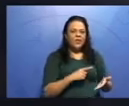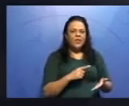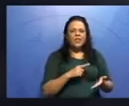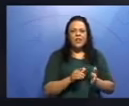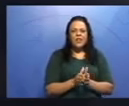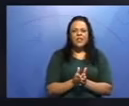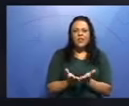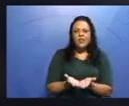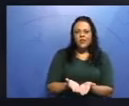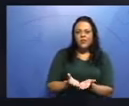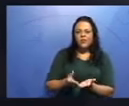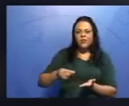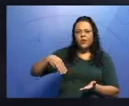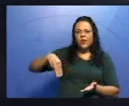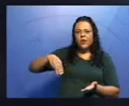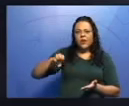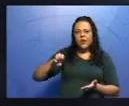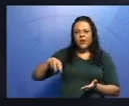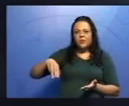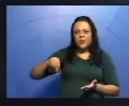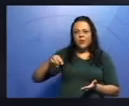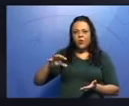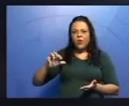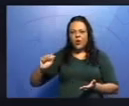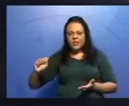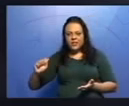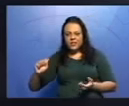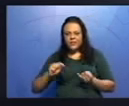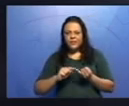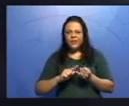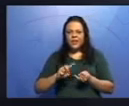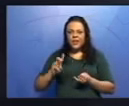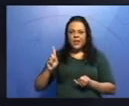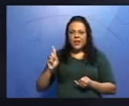Cubas, Quincas Borba e o famoso Dom Casmurro.